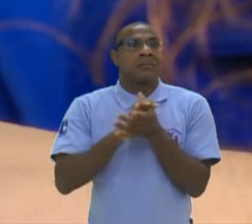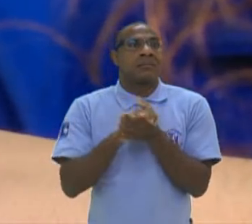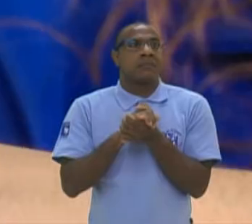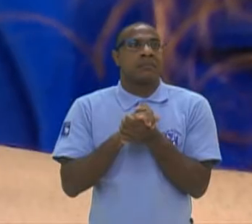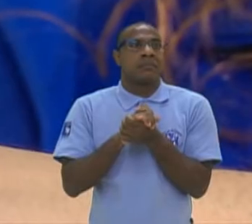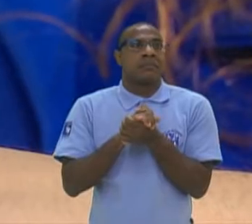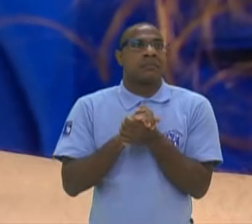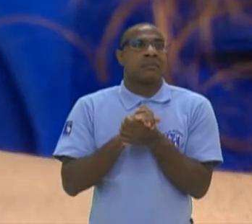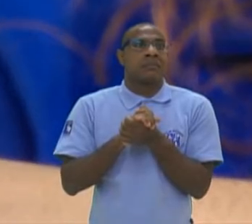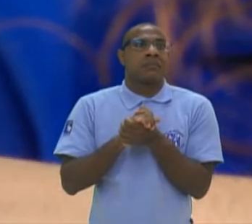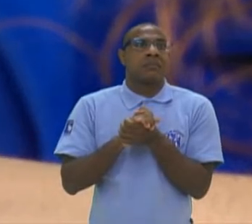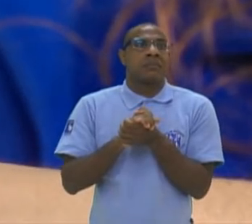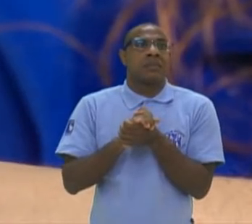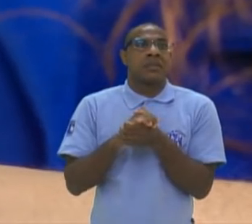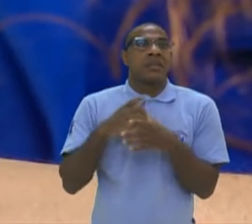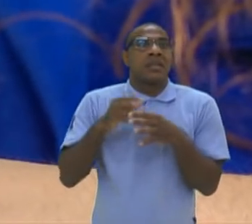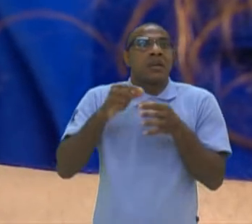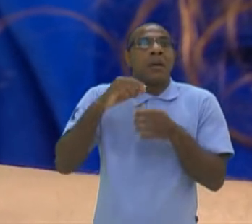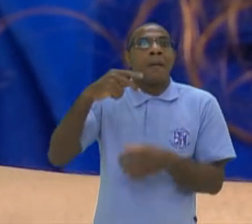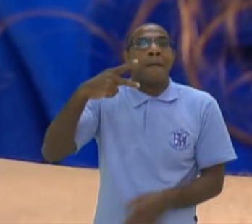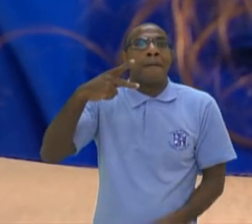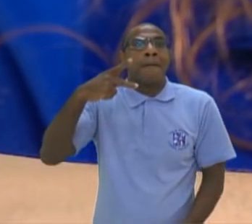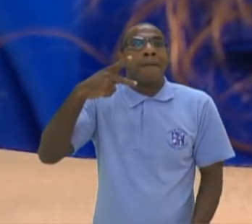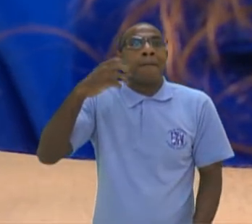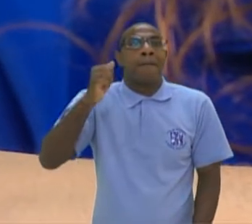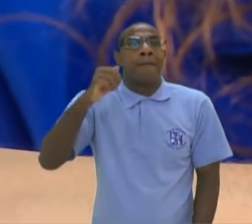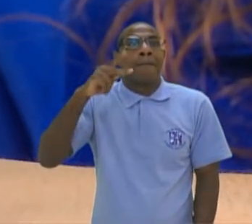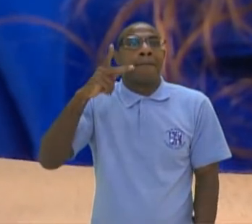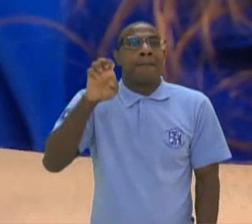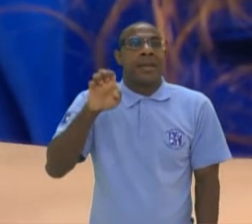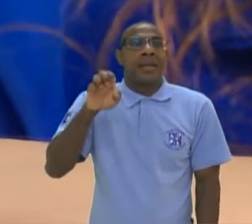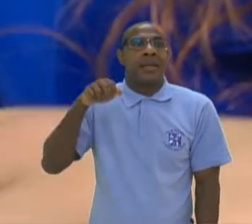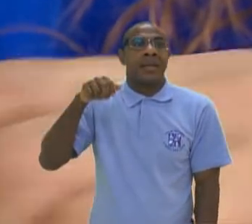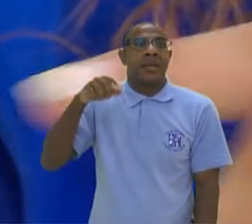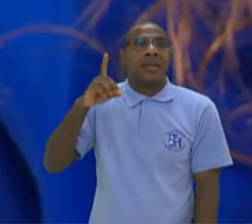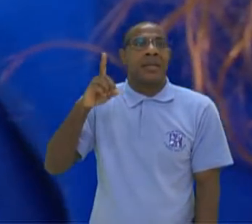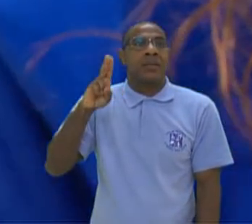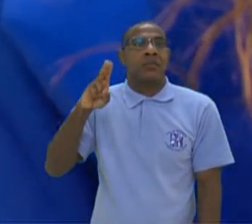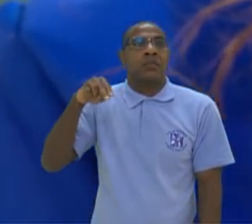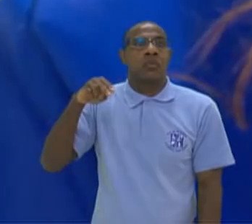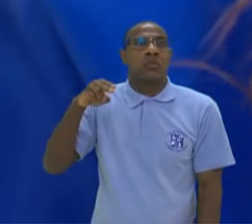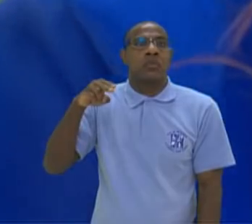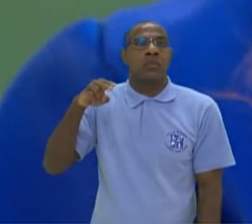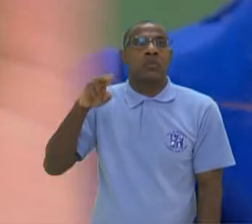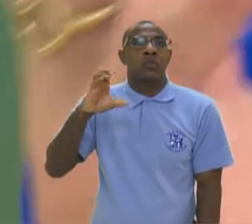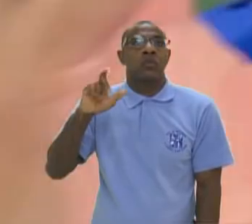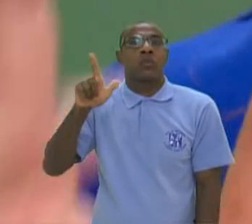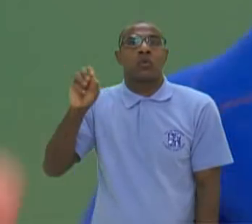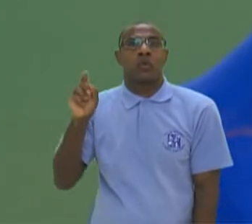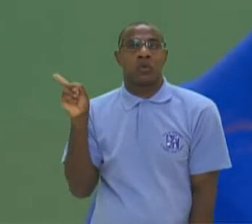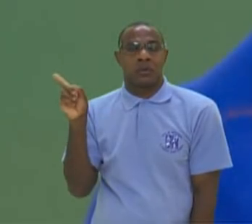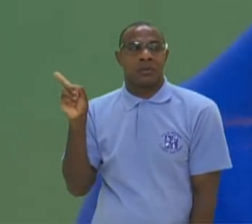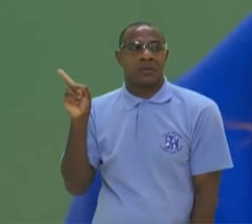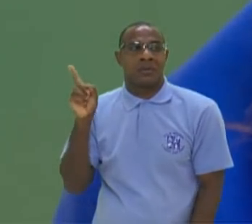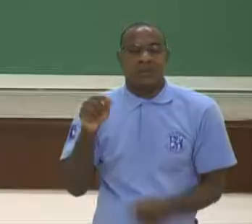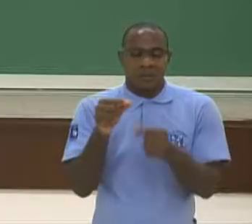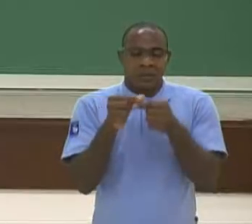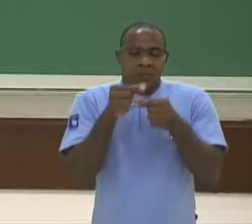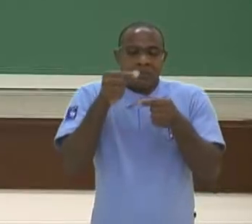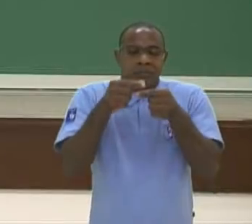que é todo o resto do cabinho dela. São as hastes que vão ligar a flor ao resto da